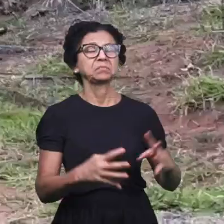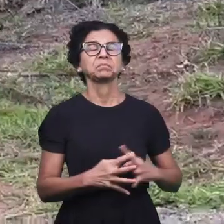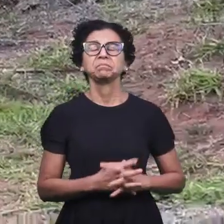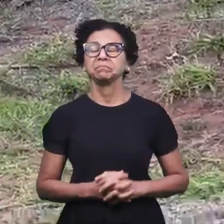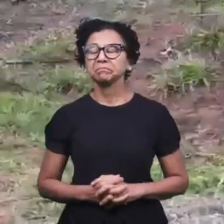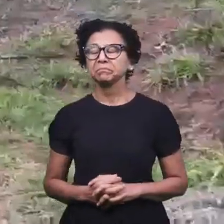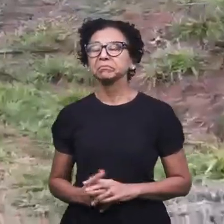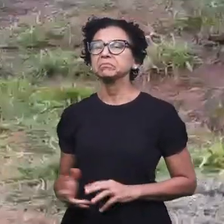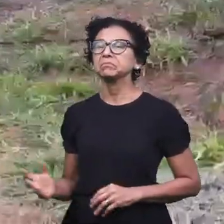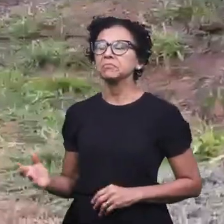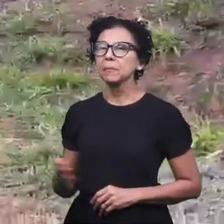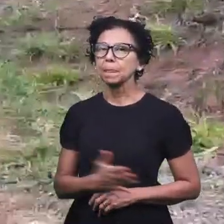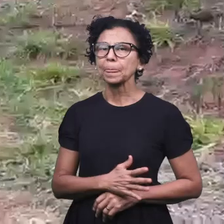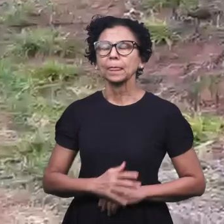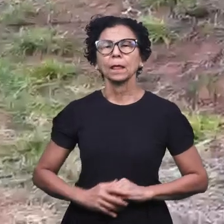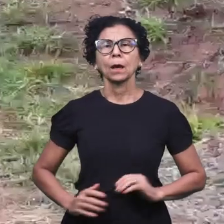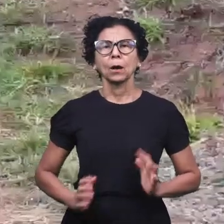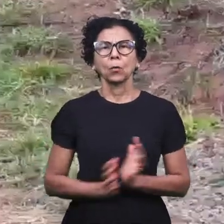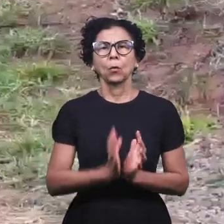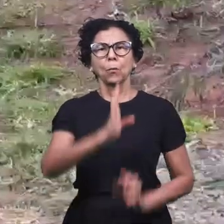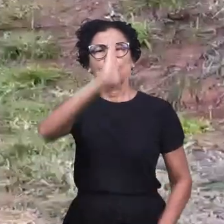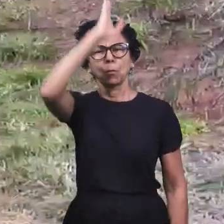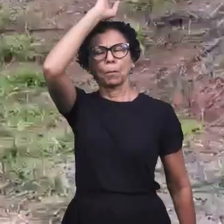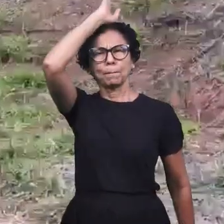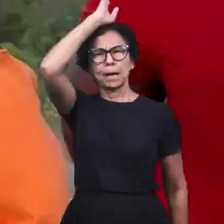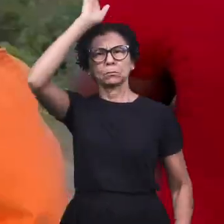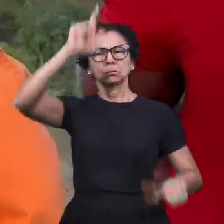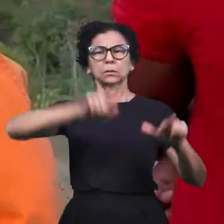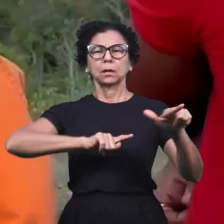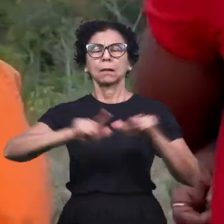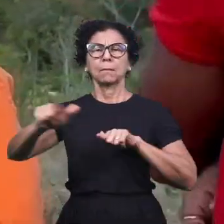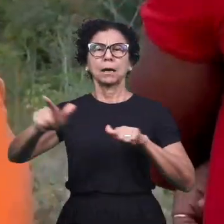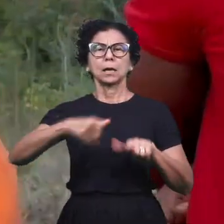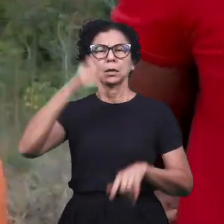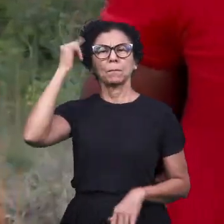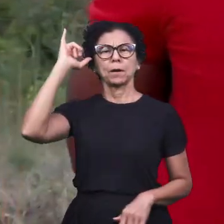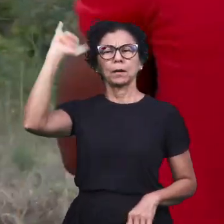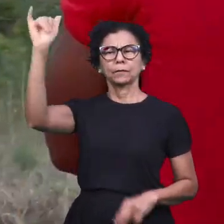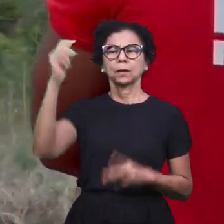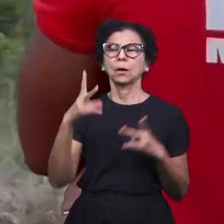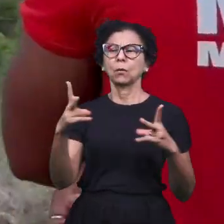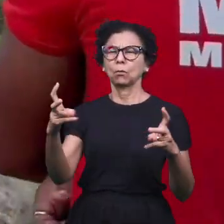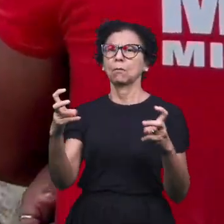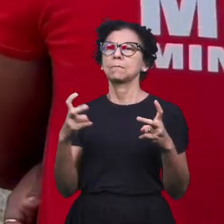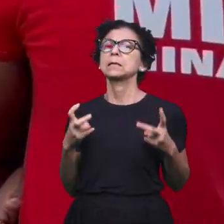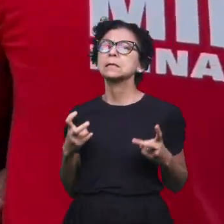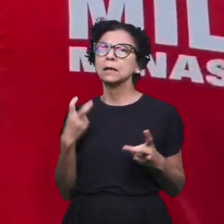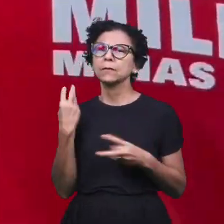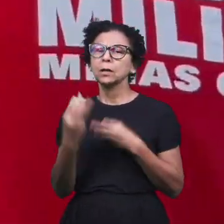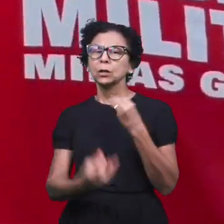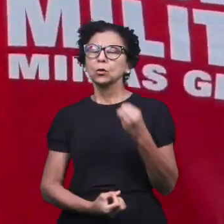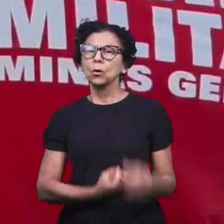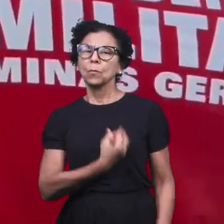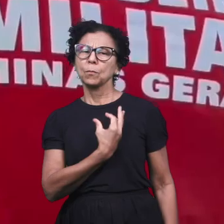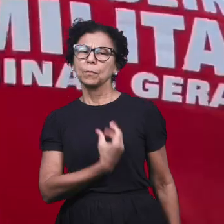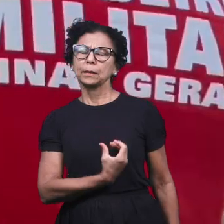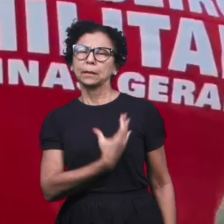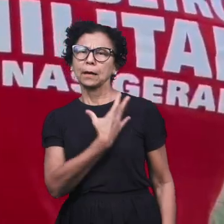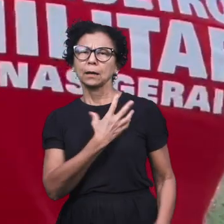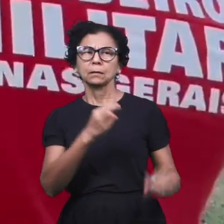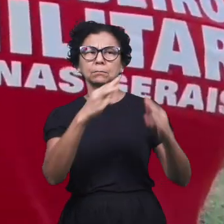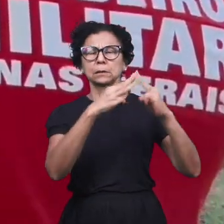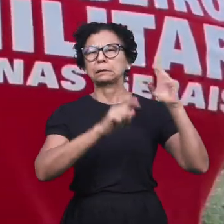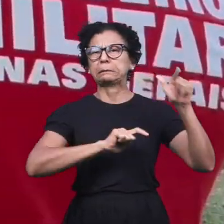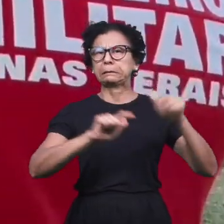área. Os bombeiros militares que atuaram neste combate observaram o trabalho preventivo realizado pela Brigada do